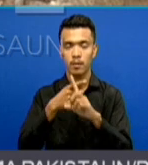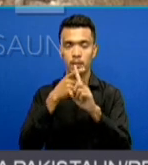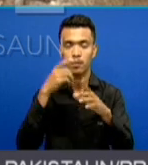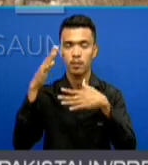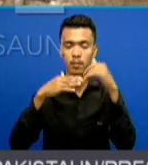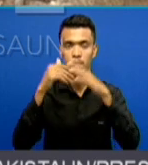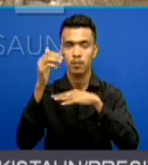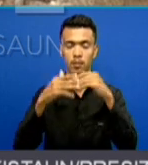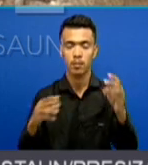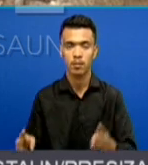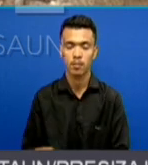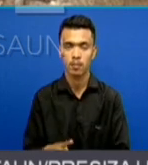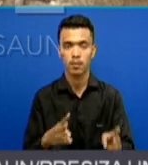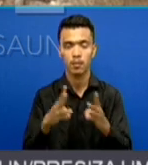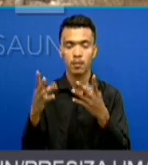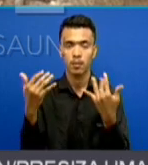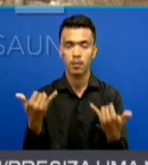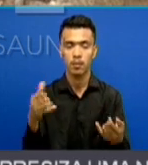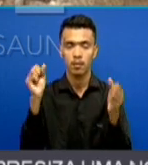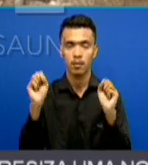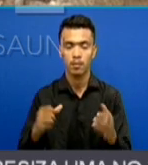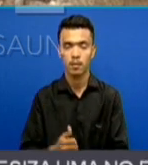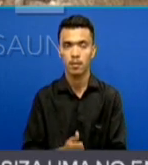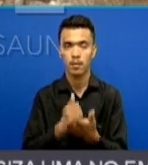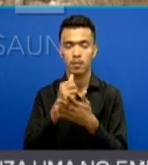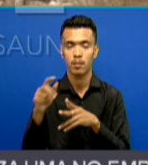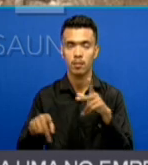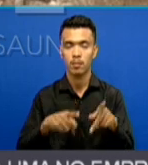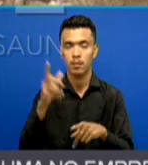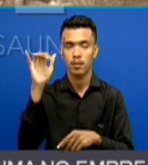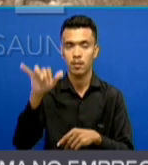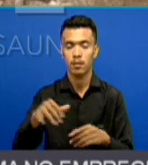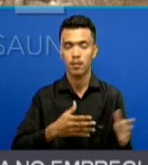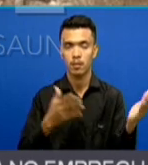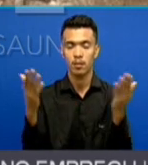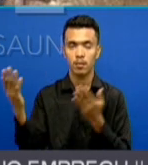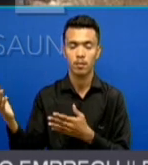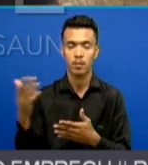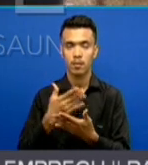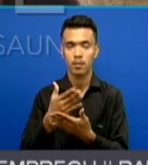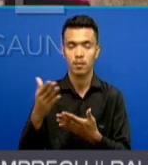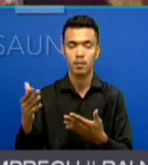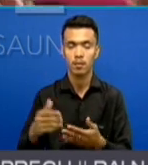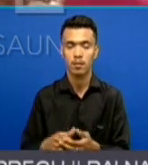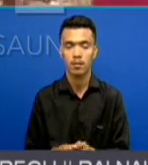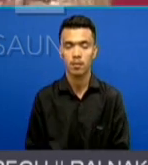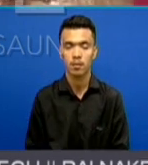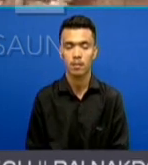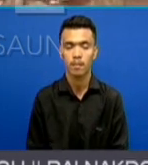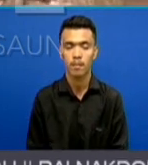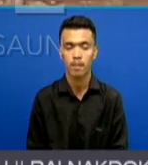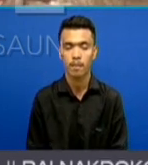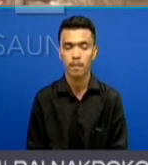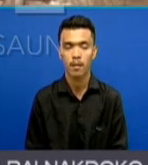lihusi construção estrada rural ida ne bele facilita una comunidade sira bele colori se sira ninia produto local sira e